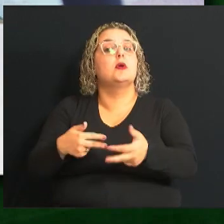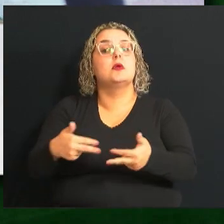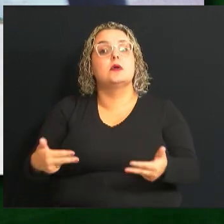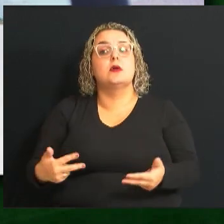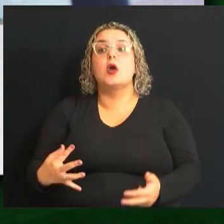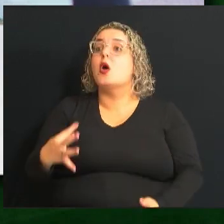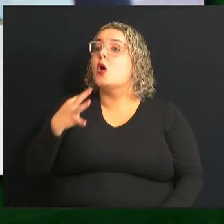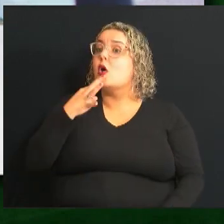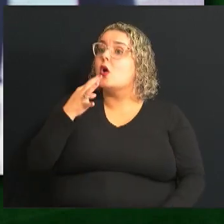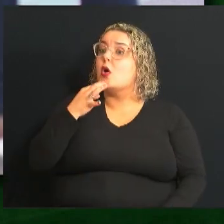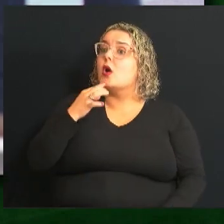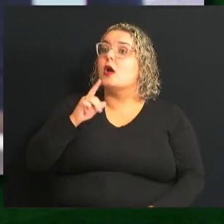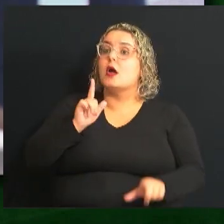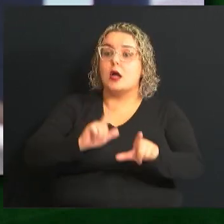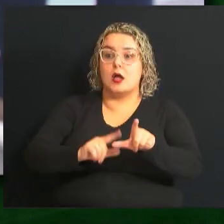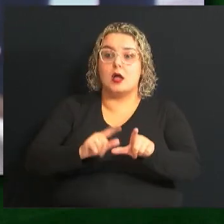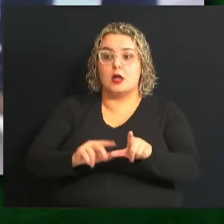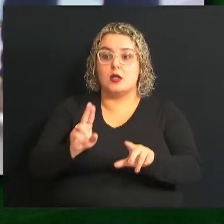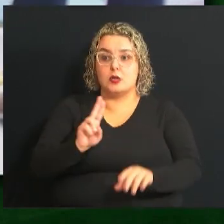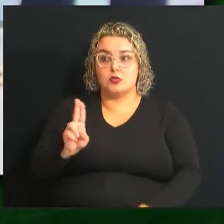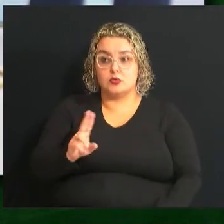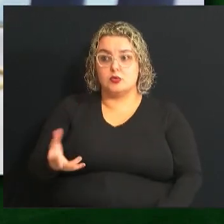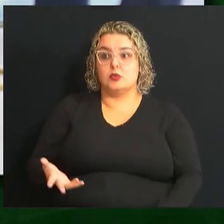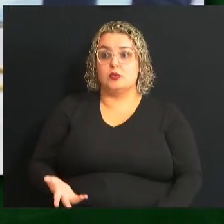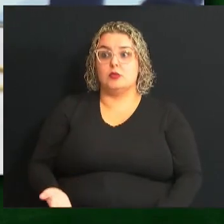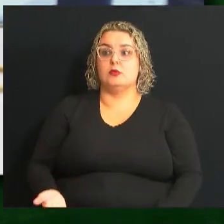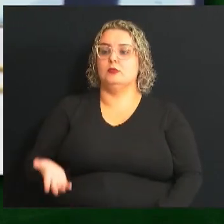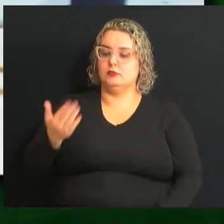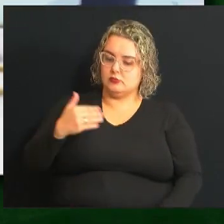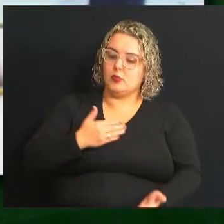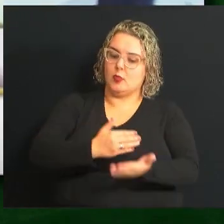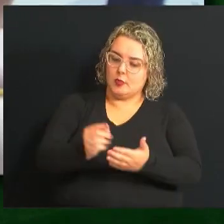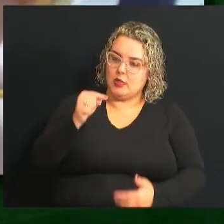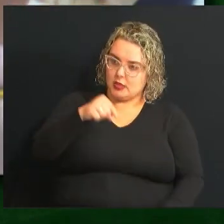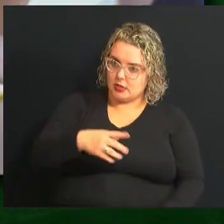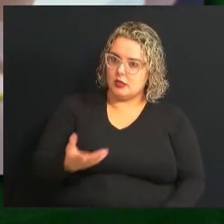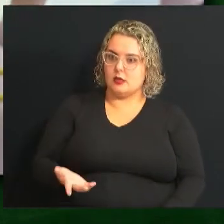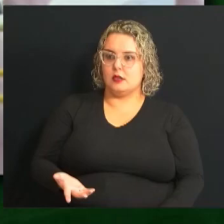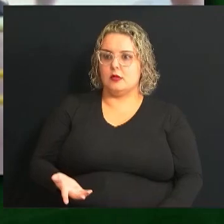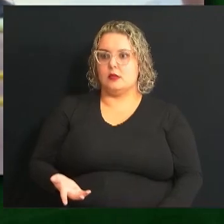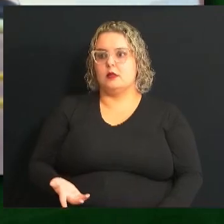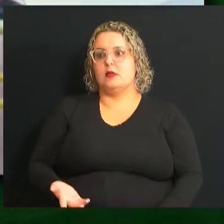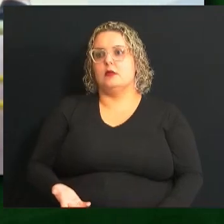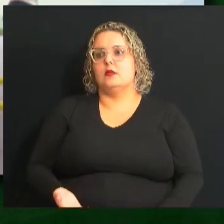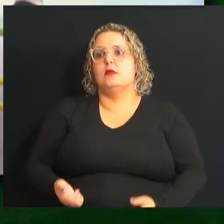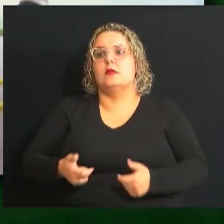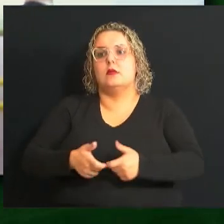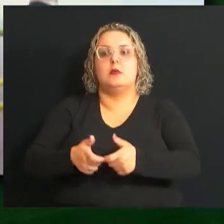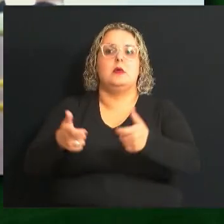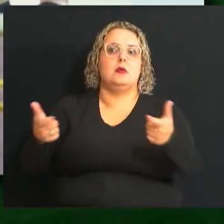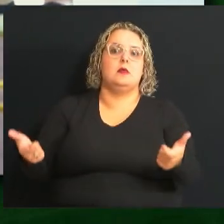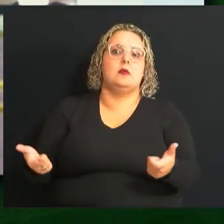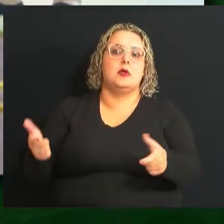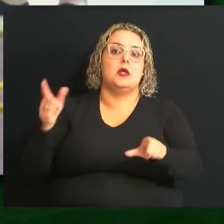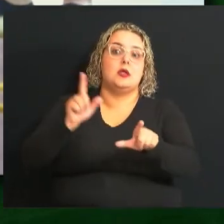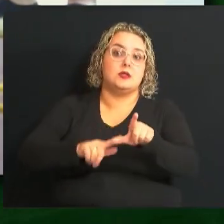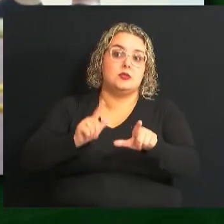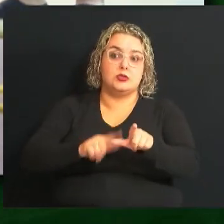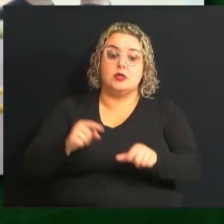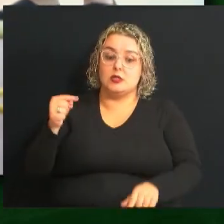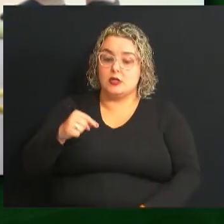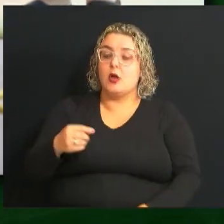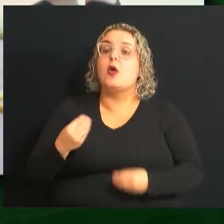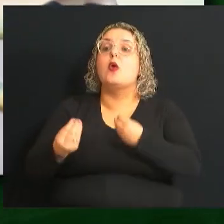letras do nome. Ok, então nós vamos lá. Então ele vai aprender, né? Vamos ampliar esse repertório de letras dele.